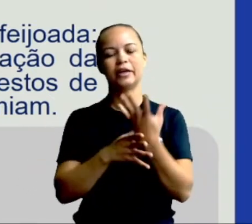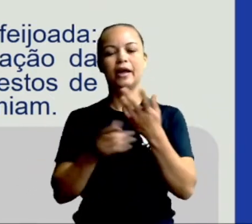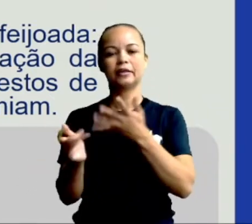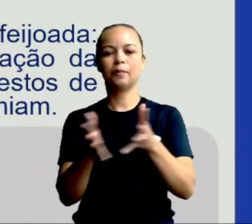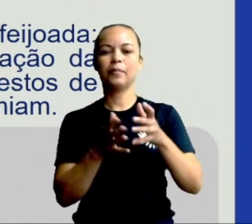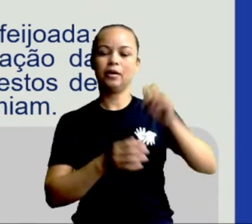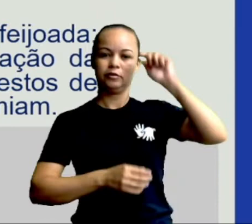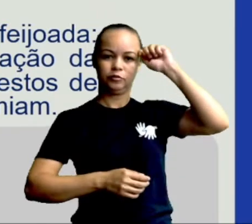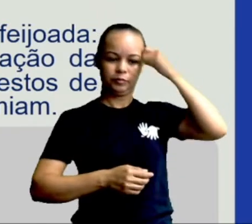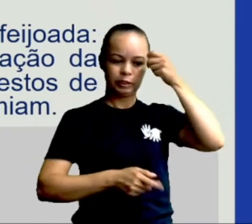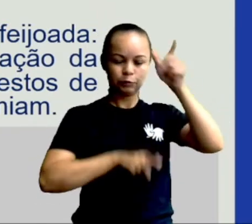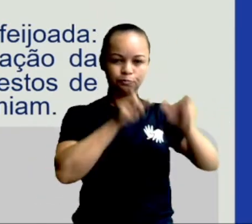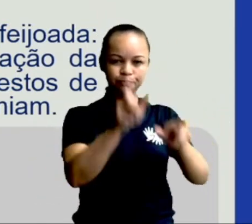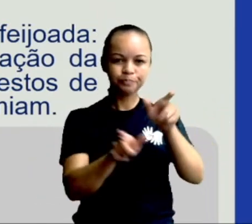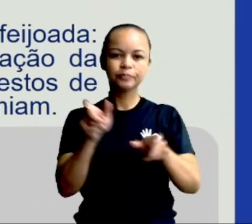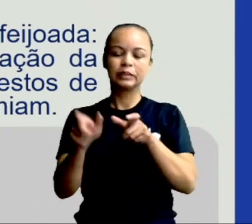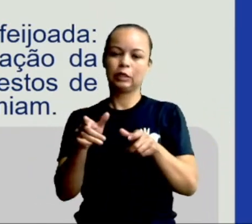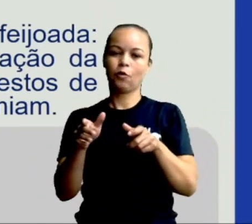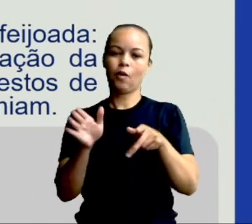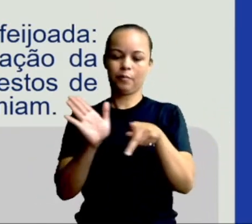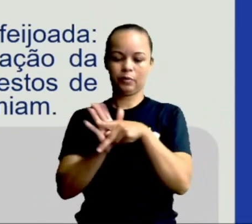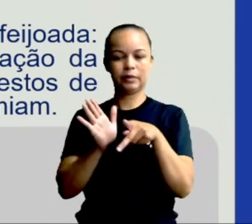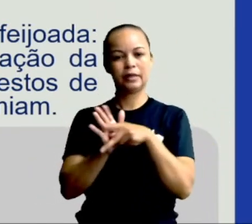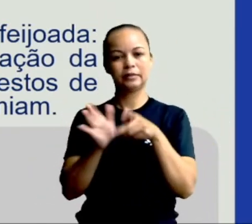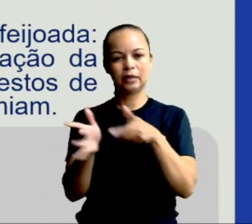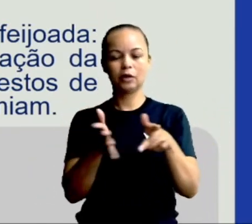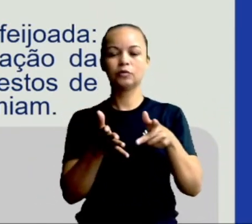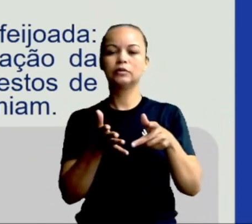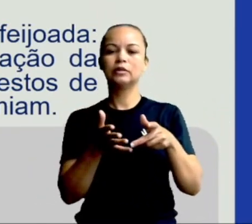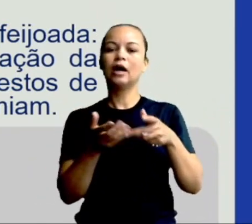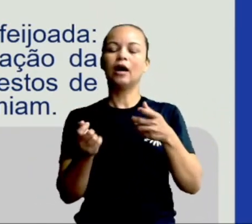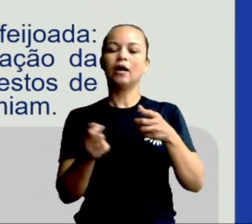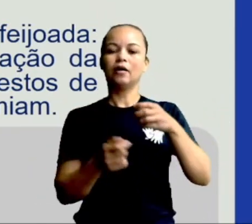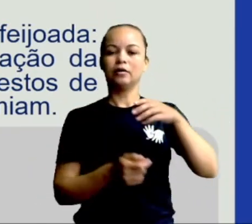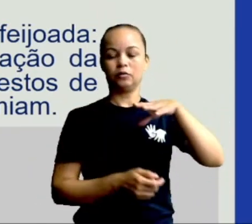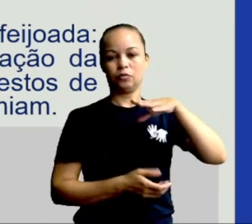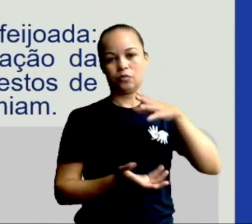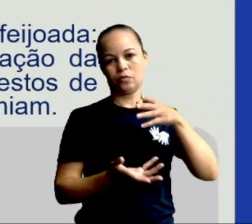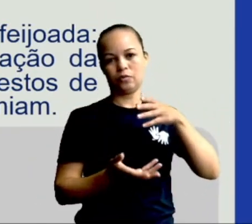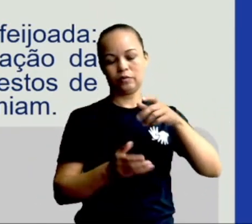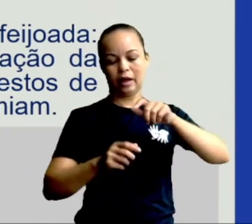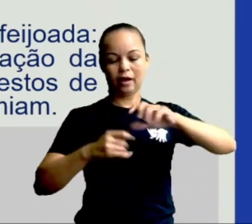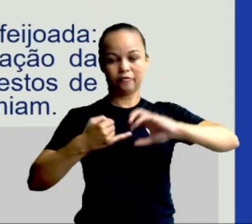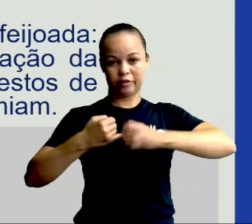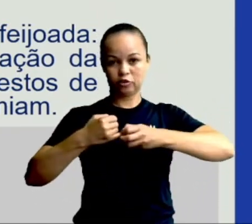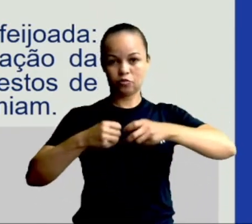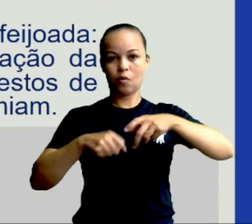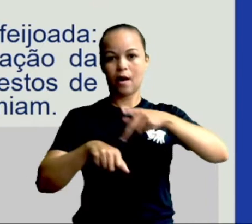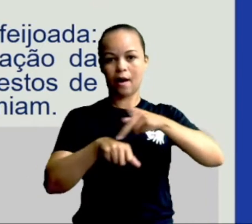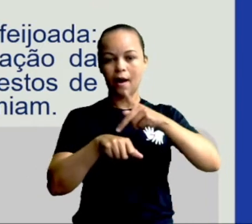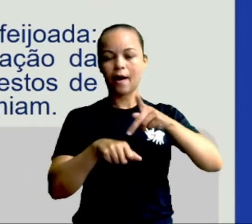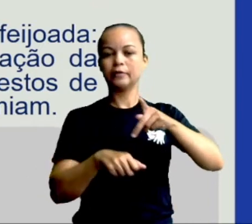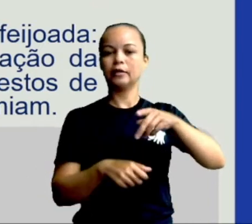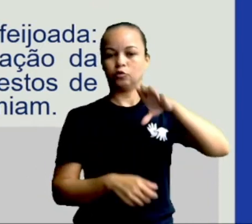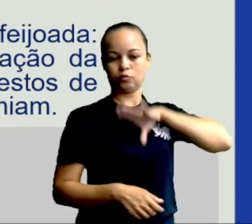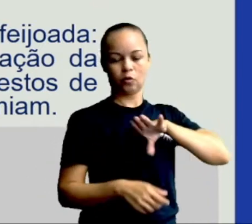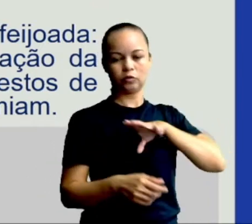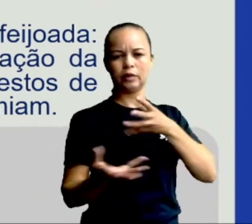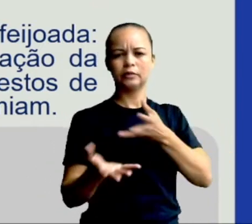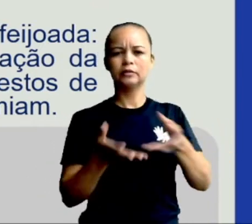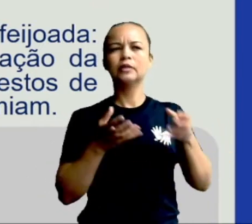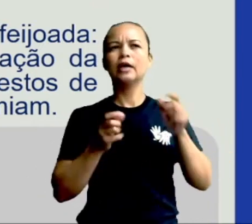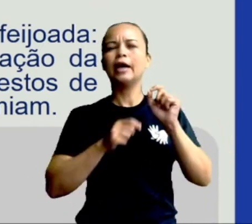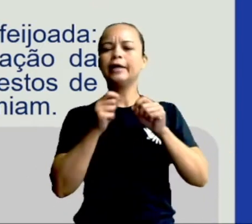escravizados, né? Como uma apropriação, na verdade, da feijoada portuguesa. Então, eles produziram a feijoada com